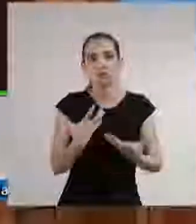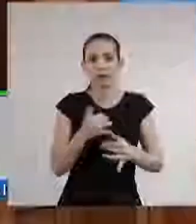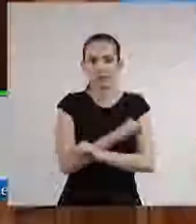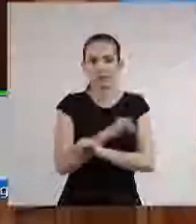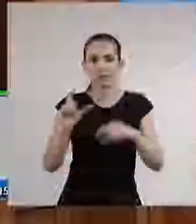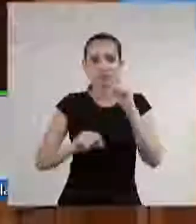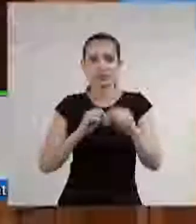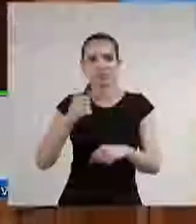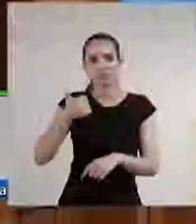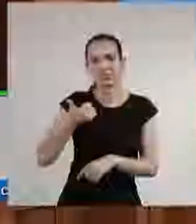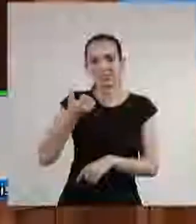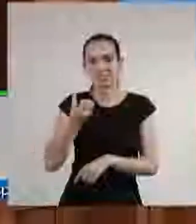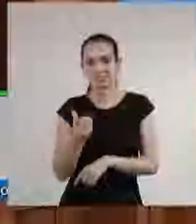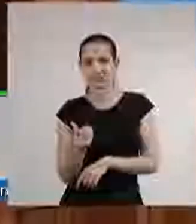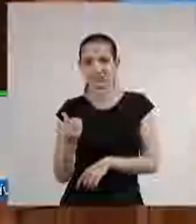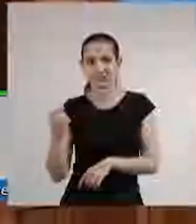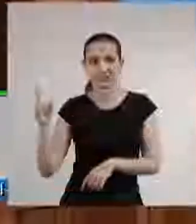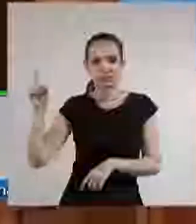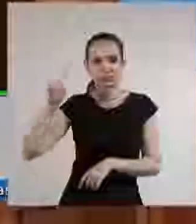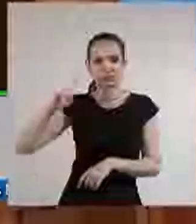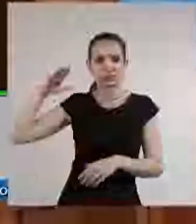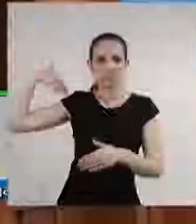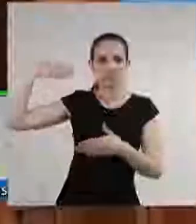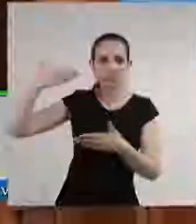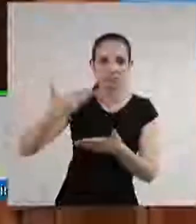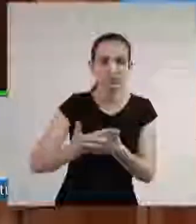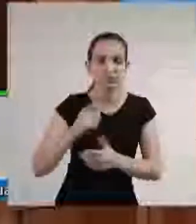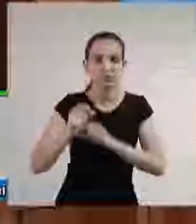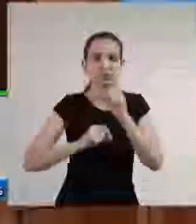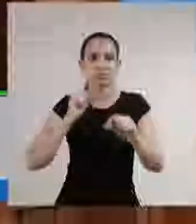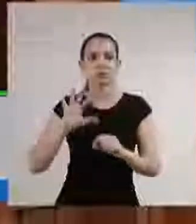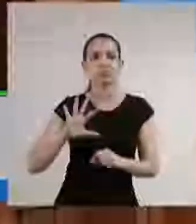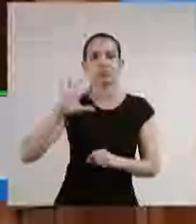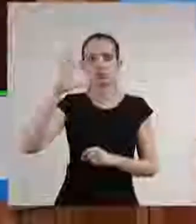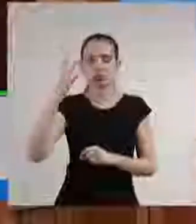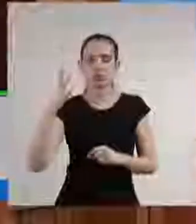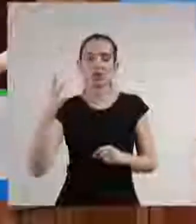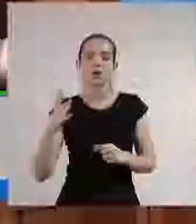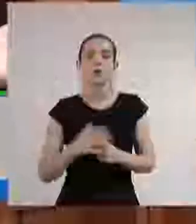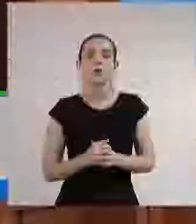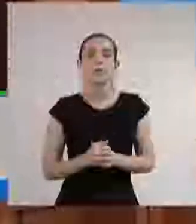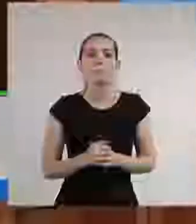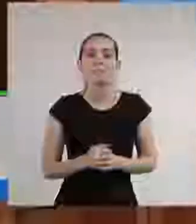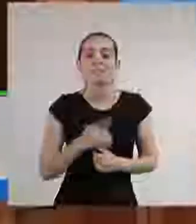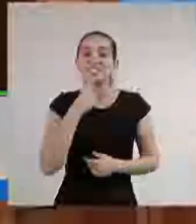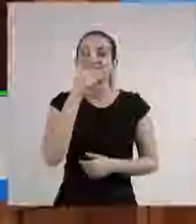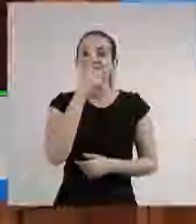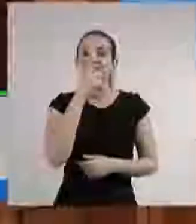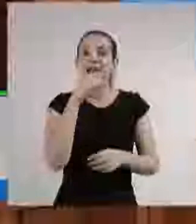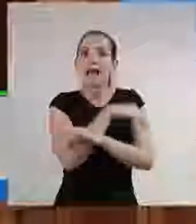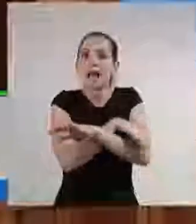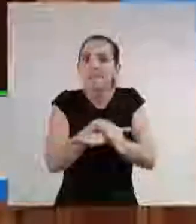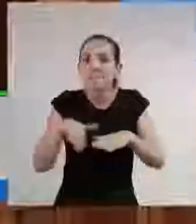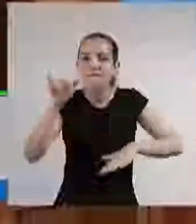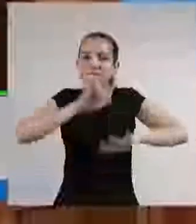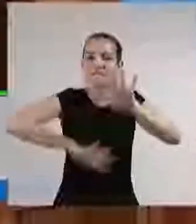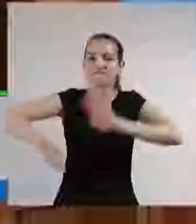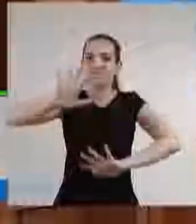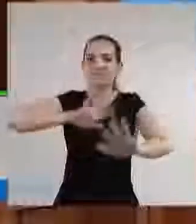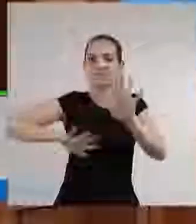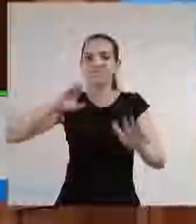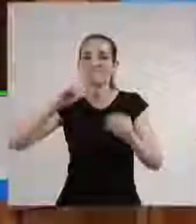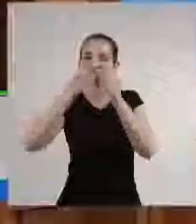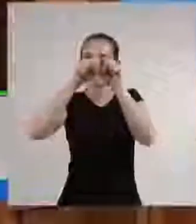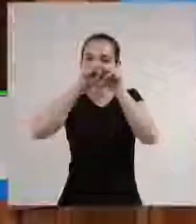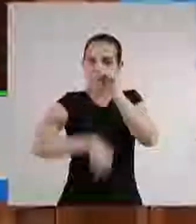violência contra as mulheres, que é comemorado no dia 25, hoje é dia 22, surgiu o final de semana. Eu fiz questão de usar a tribuna hoje para falar